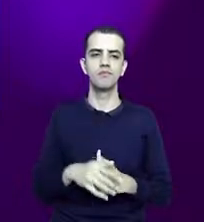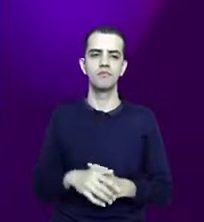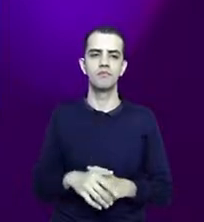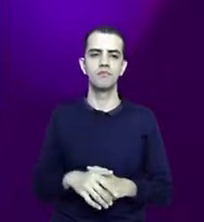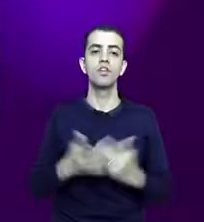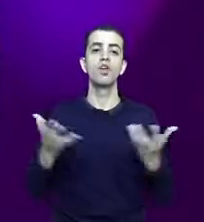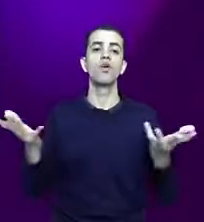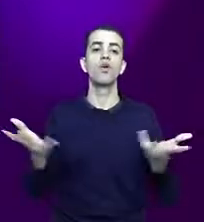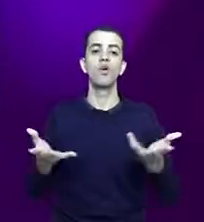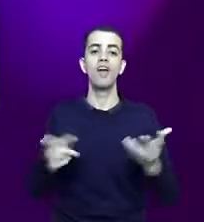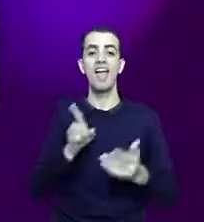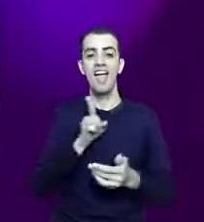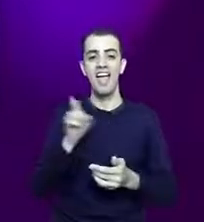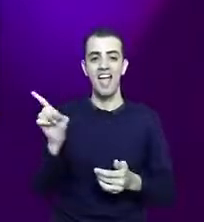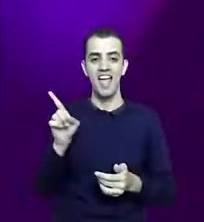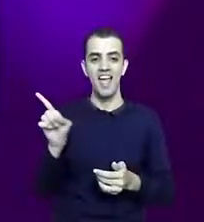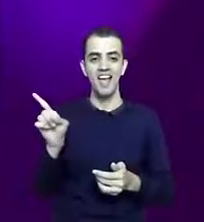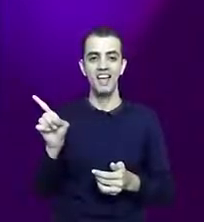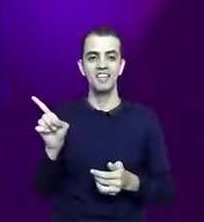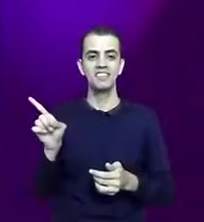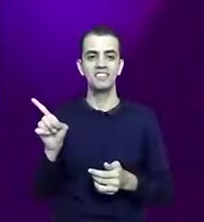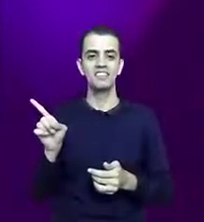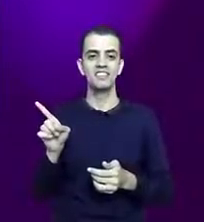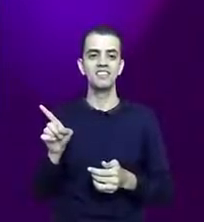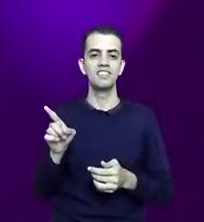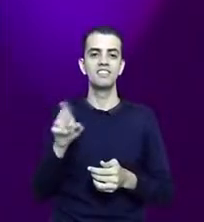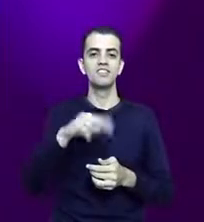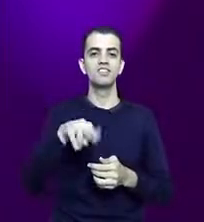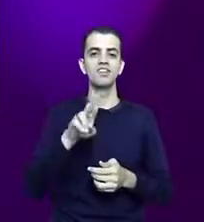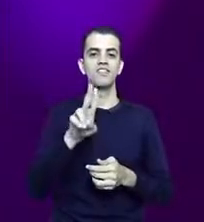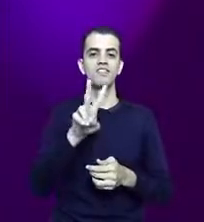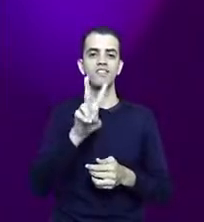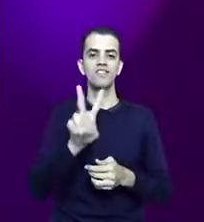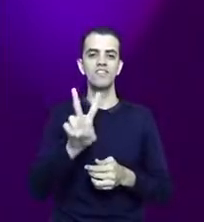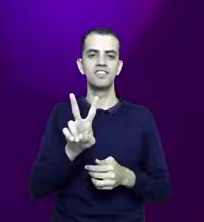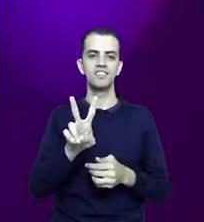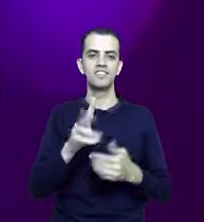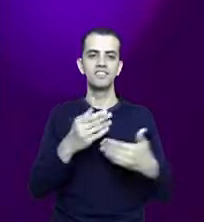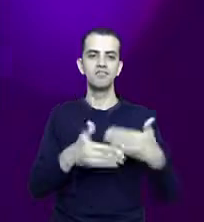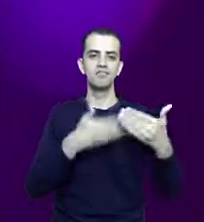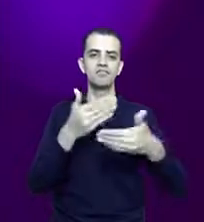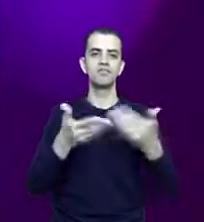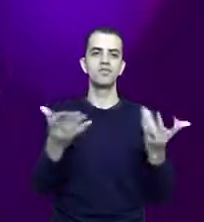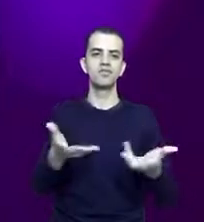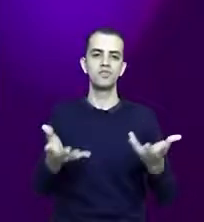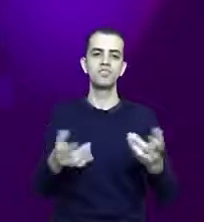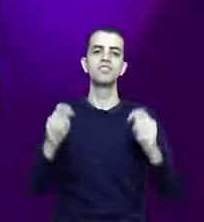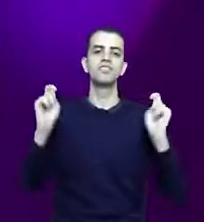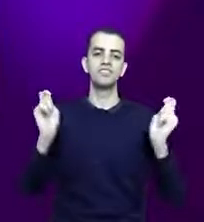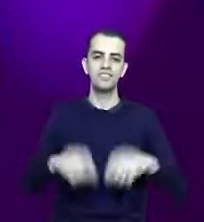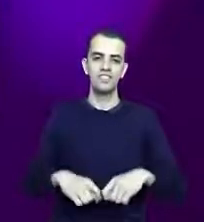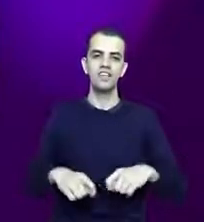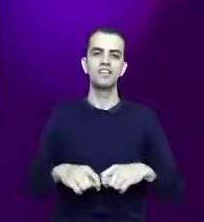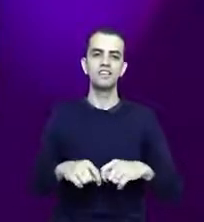hoje, essa é a atual versão que a gente tem. Essa versão, a gente consegue fazer